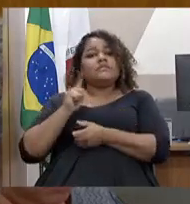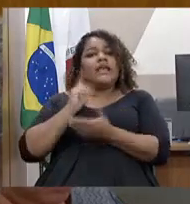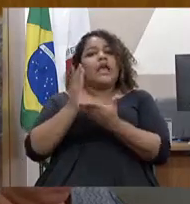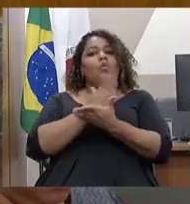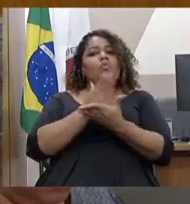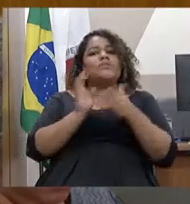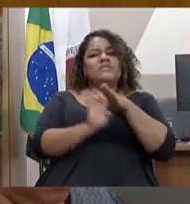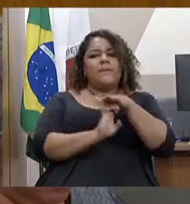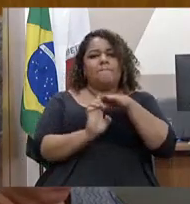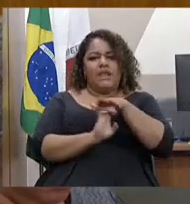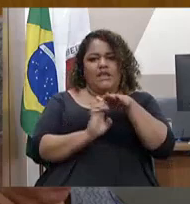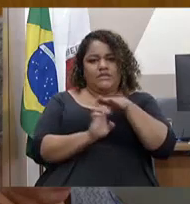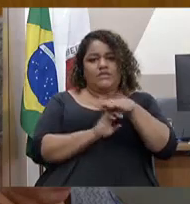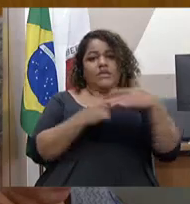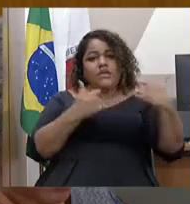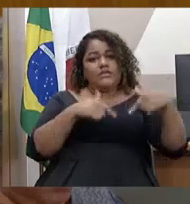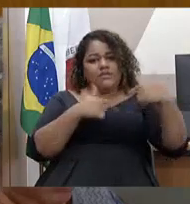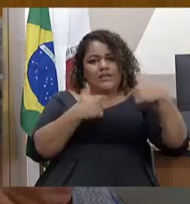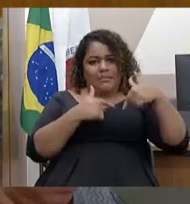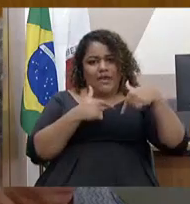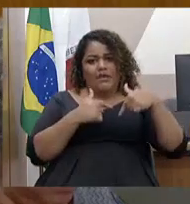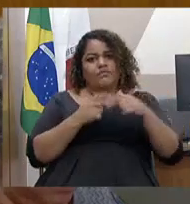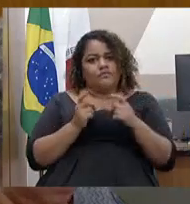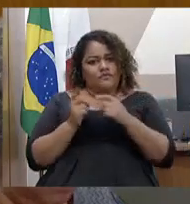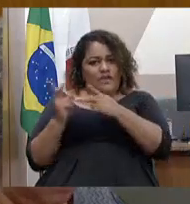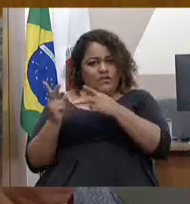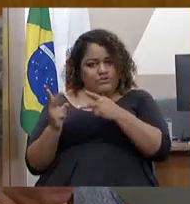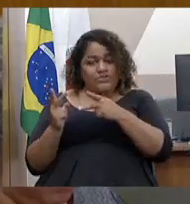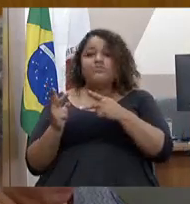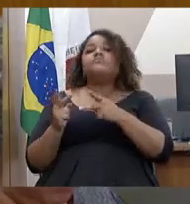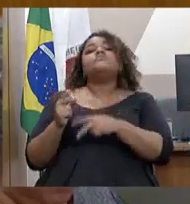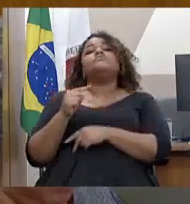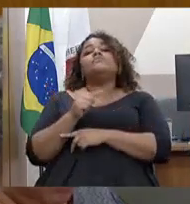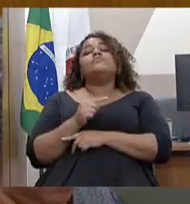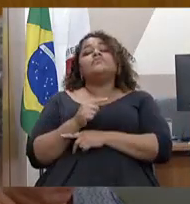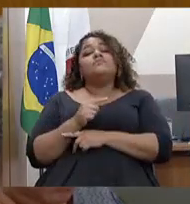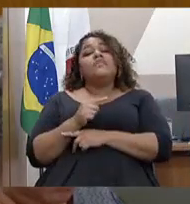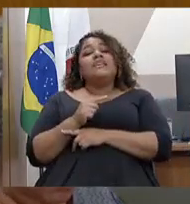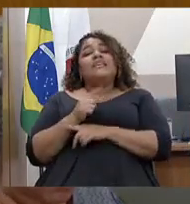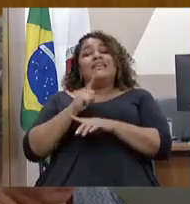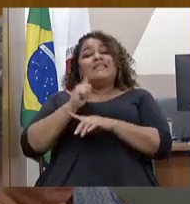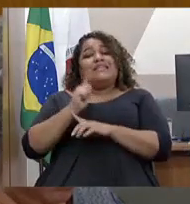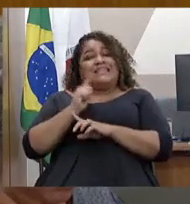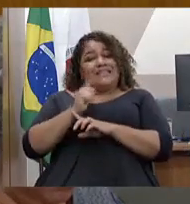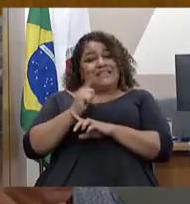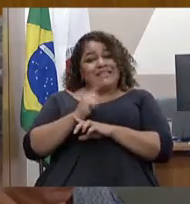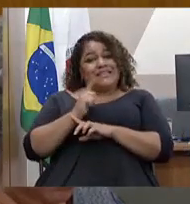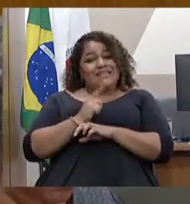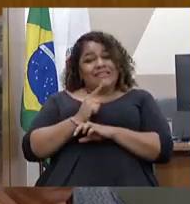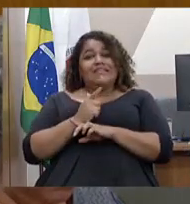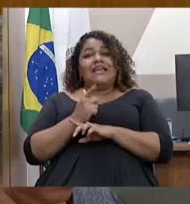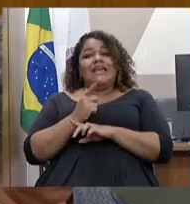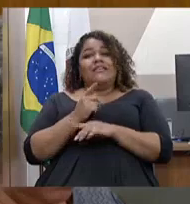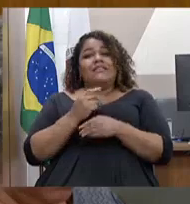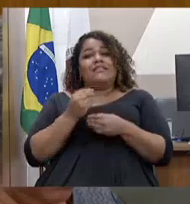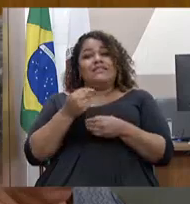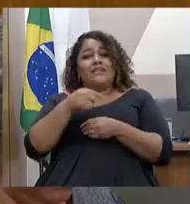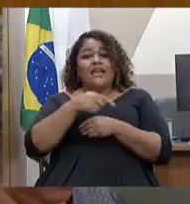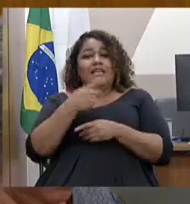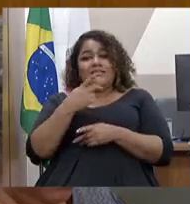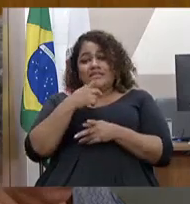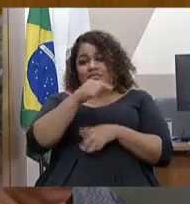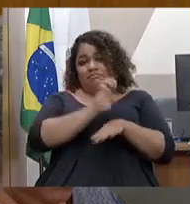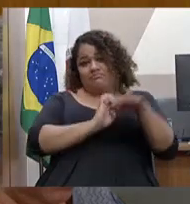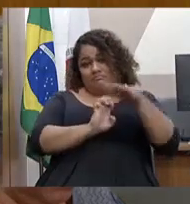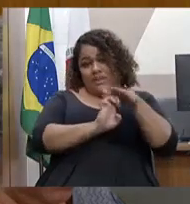que suponha a empresa grande passa o serviço terceiriza ele para as empresas prestadoras aquelas